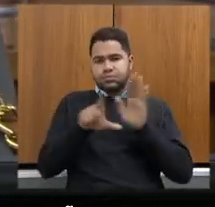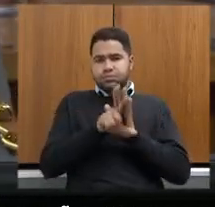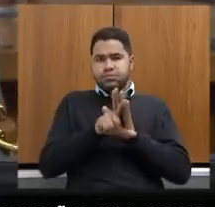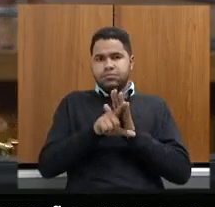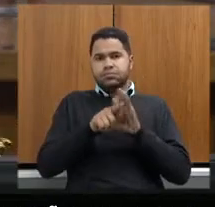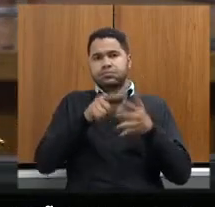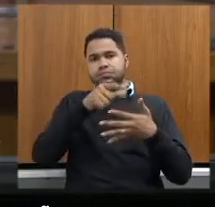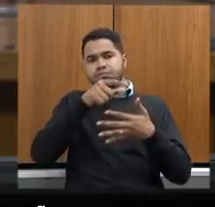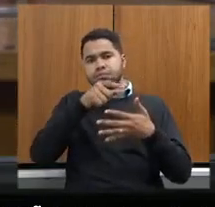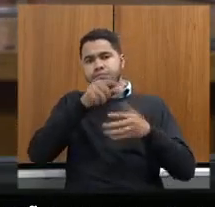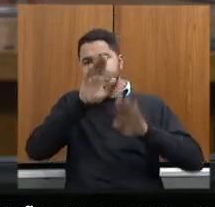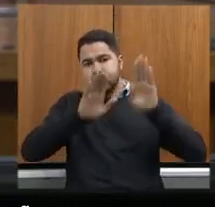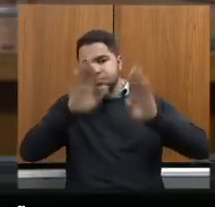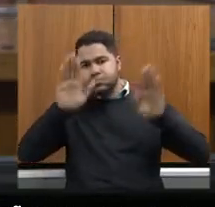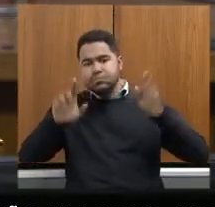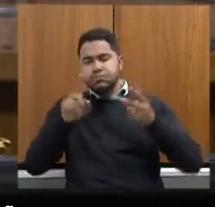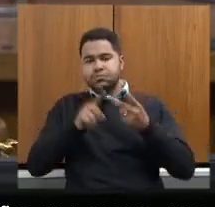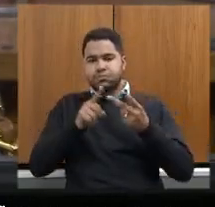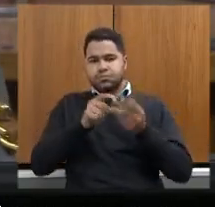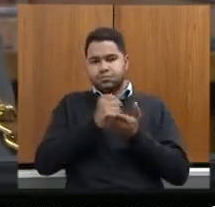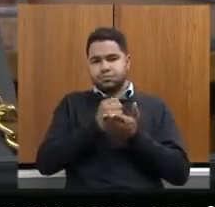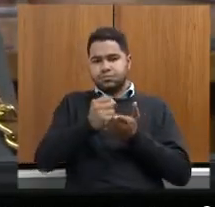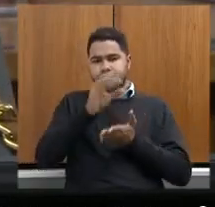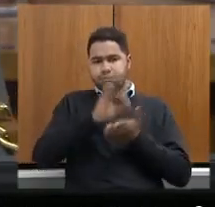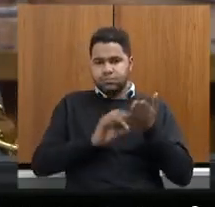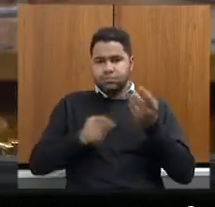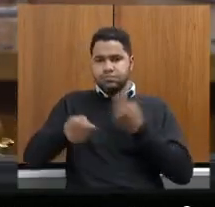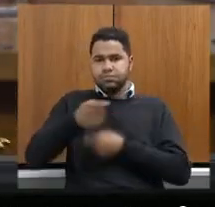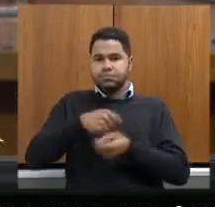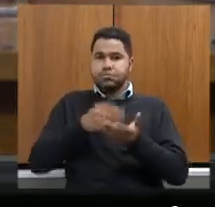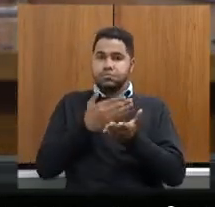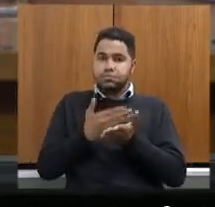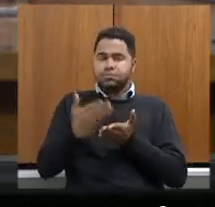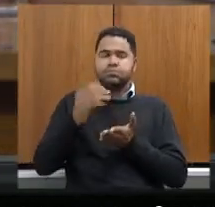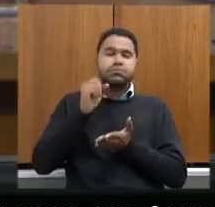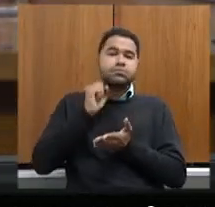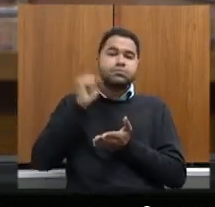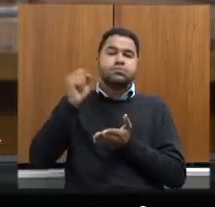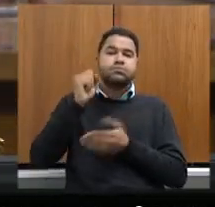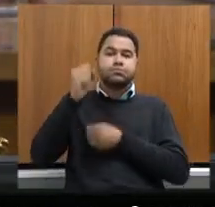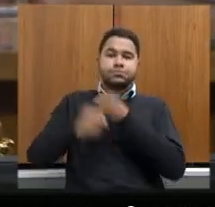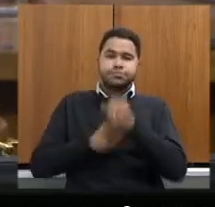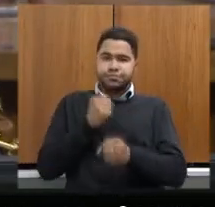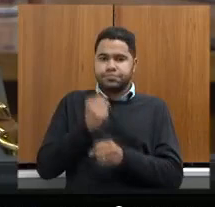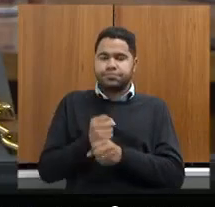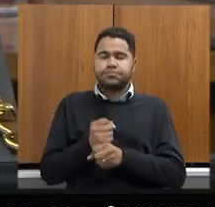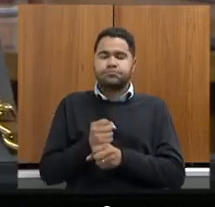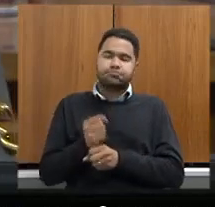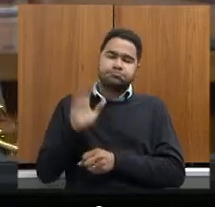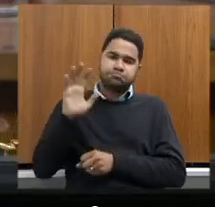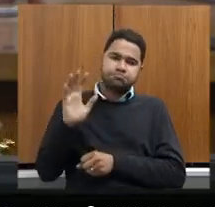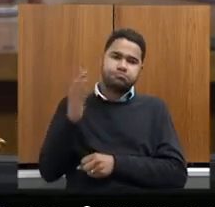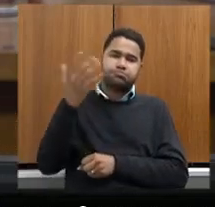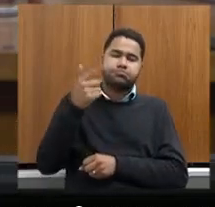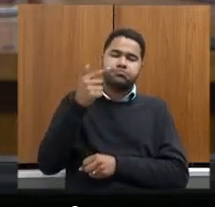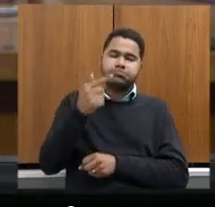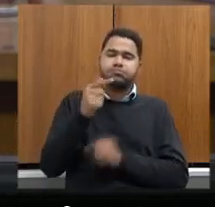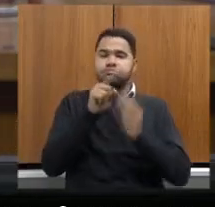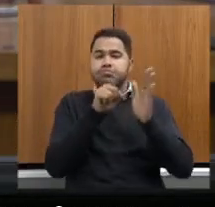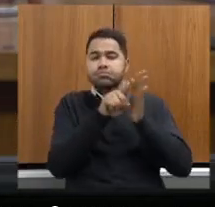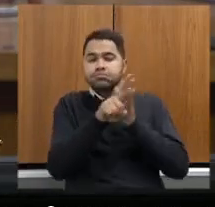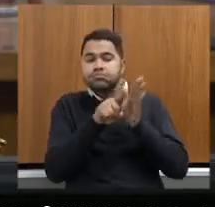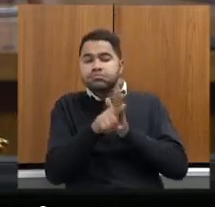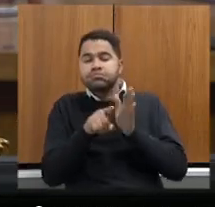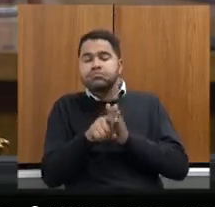e contratos administrativos que entra em vigor em abril do próximo ano então nós realizamos sete consultas